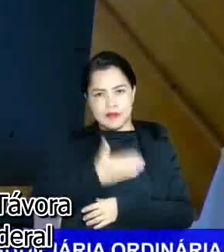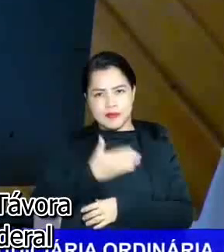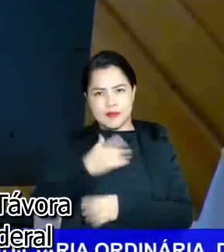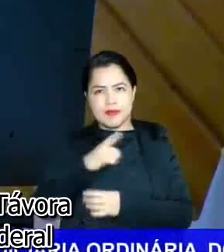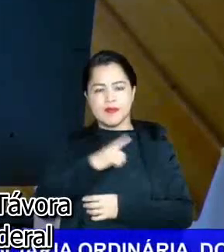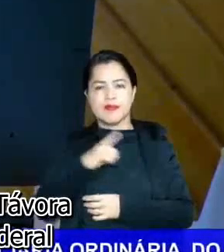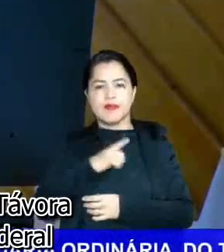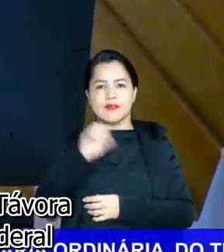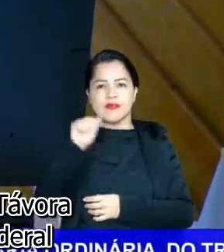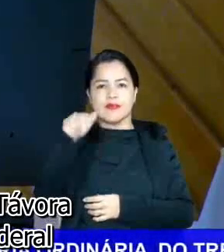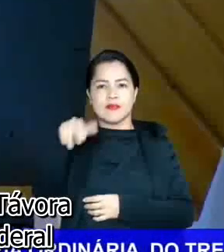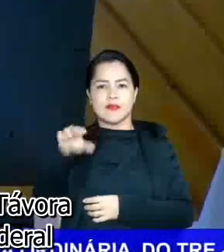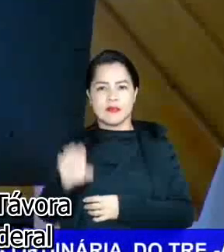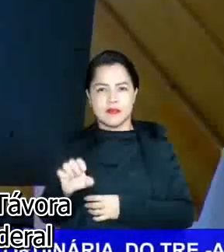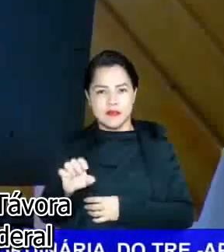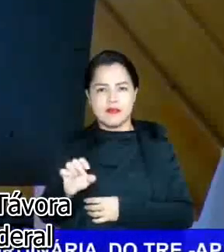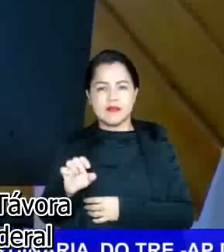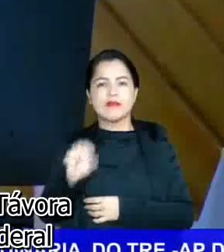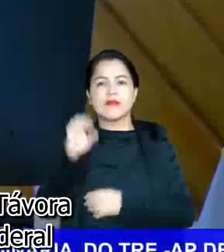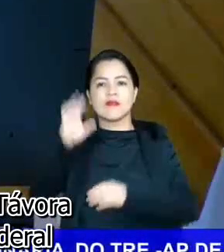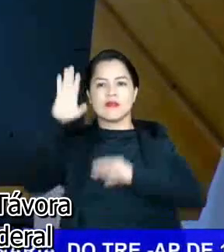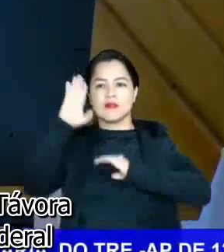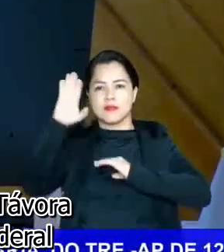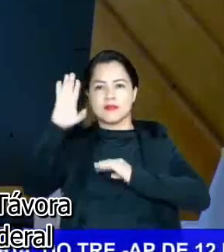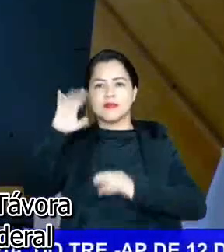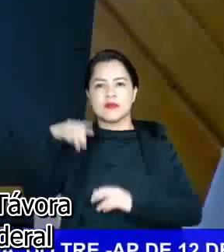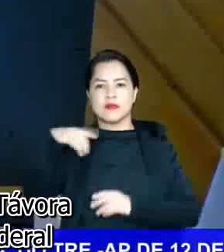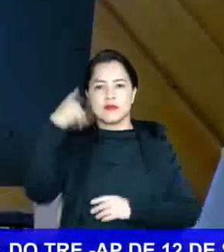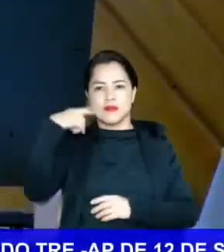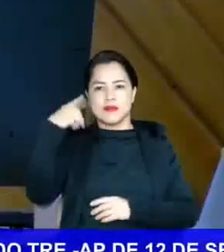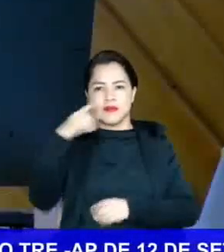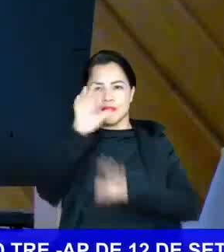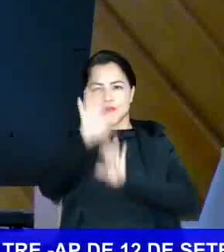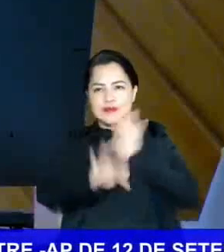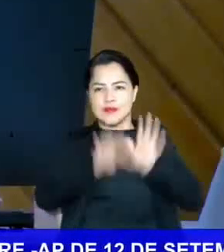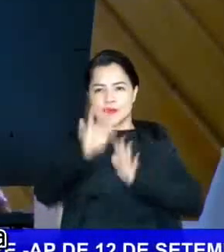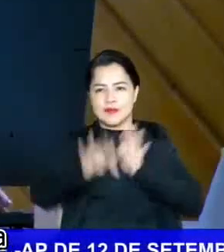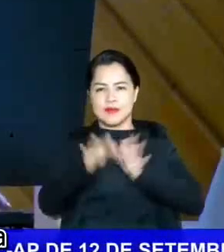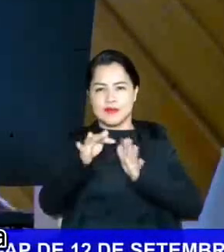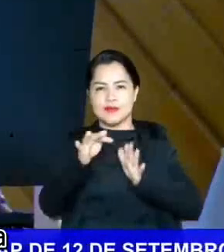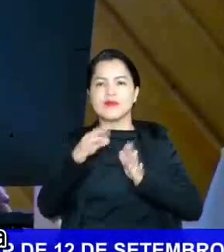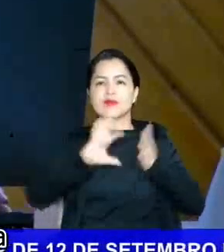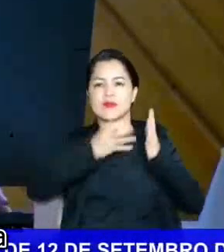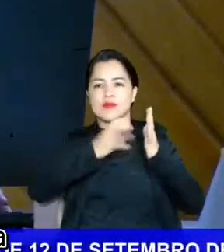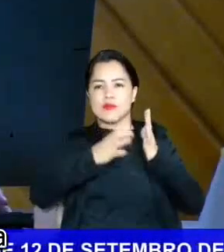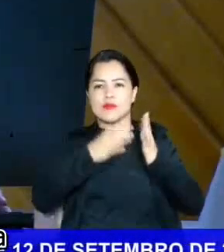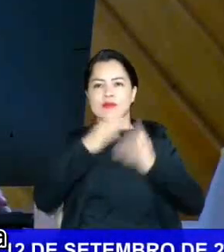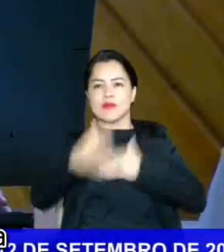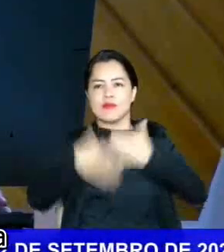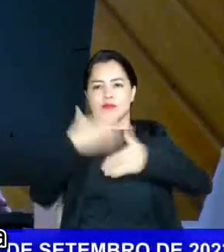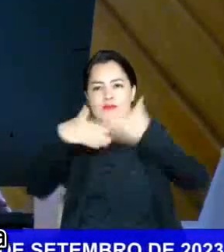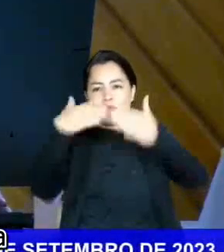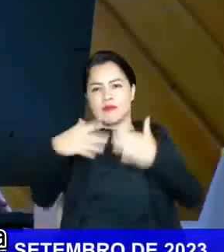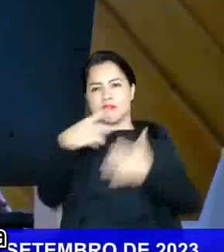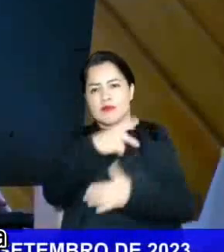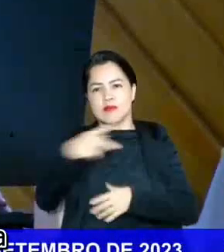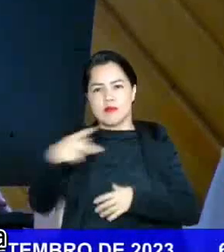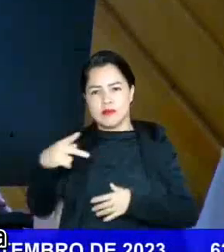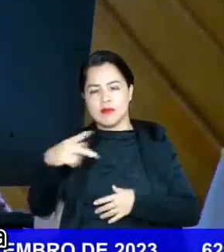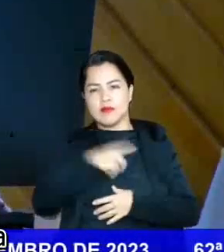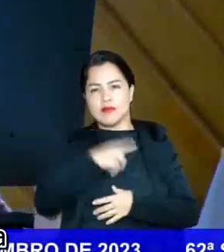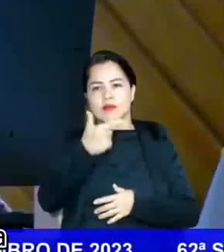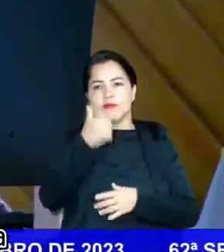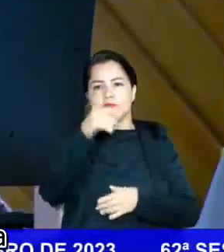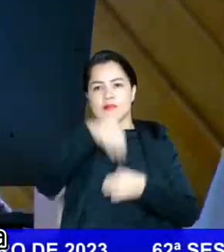de Anne Távora de Araújo, candidata ao cargo de deputado federal pelo Progressistas, PP, nas eleições de